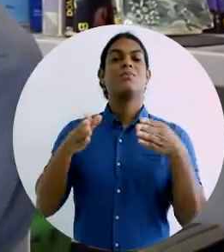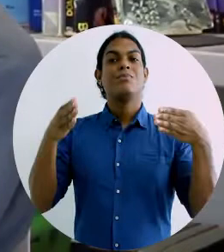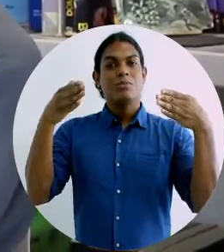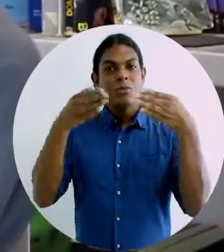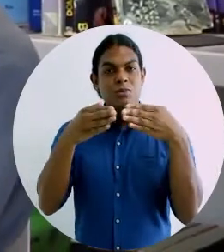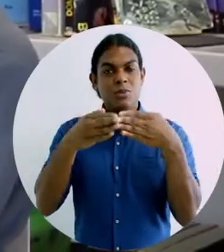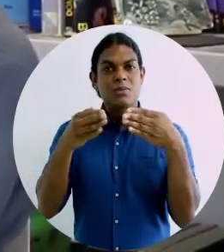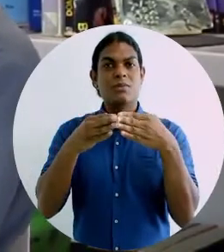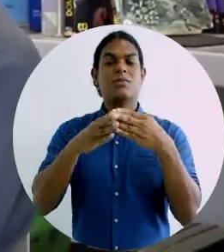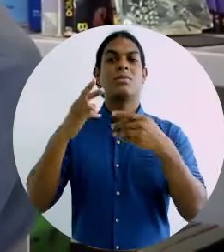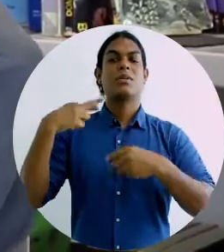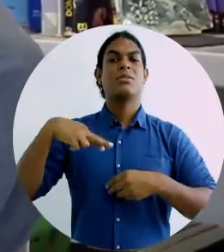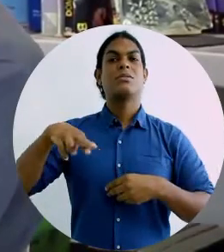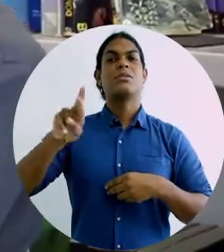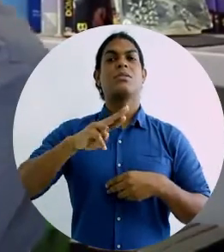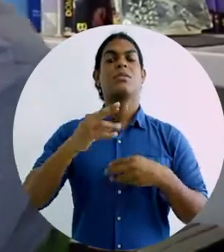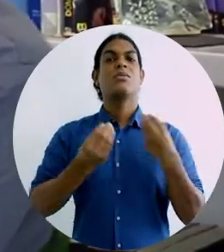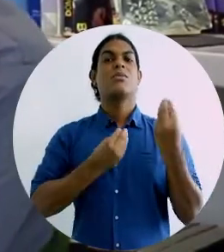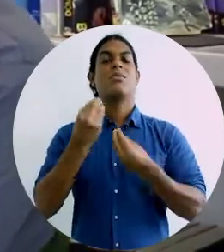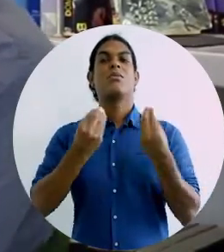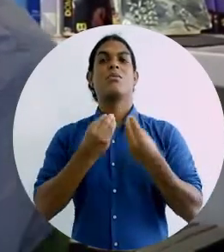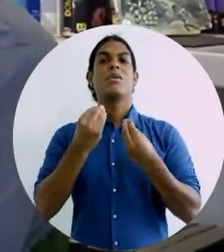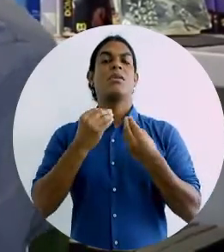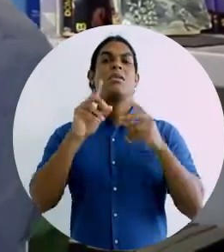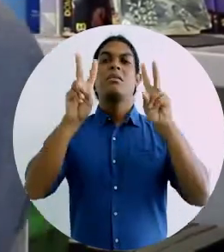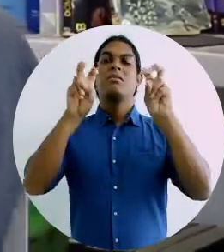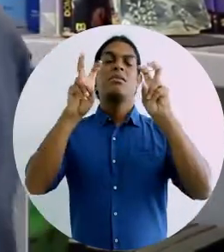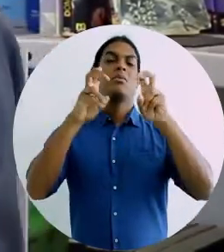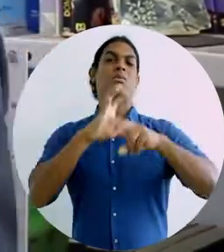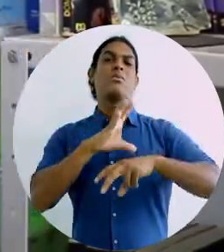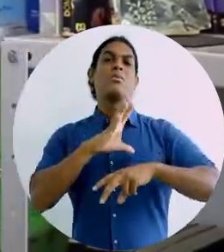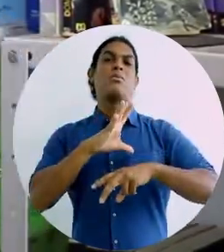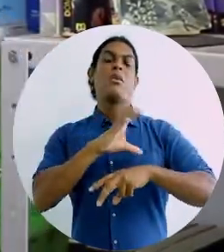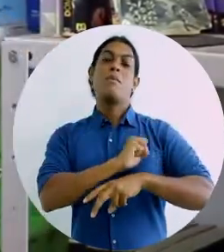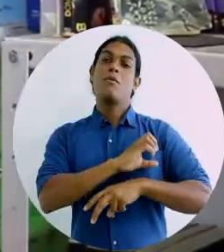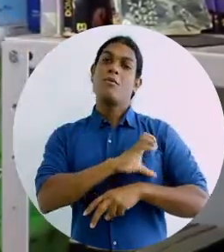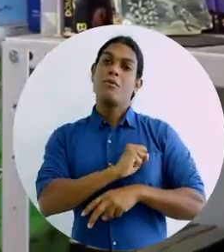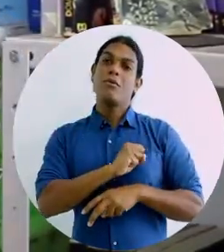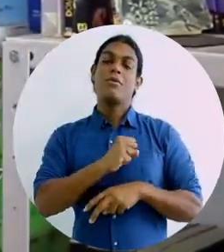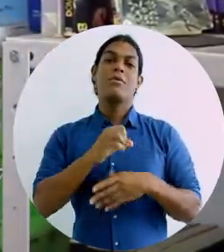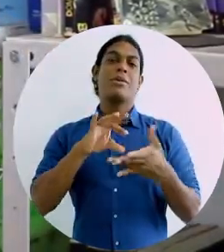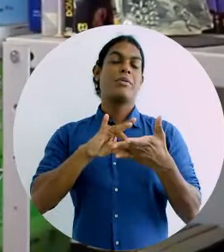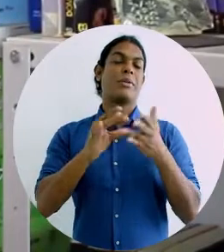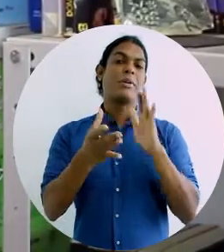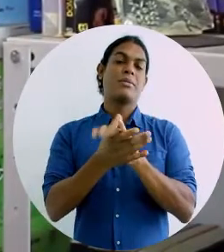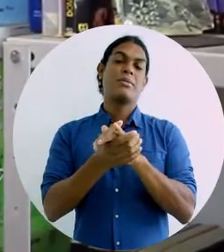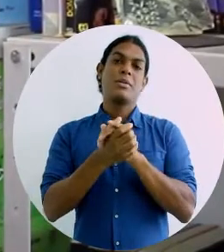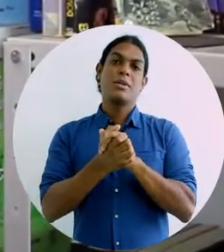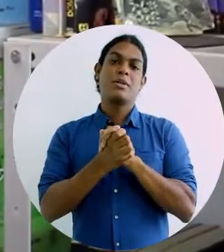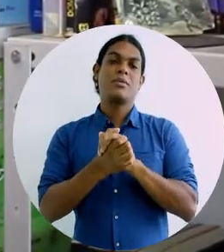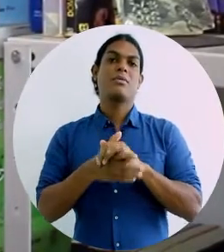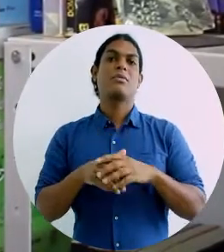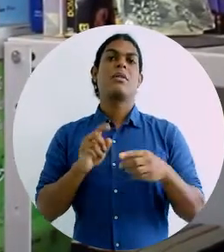amor, o casamento que você sempre quis, tem muito texto do Augusto Cury,